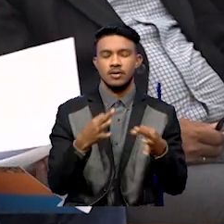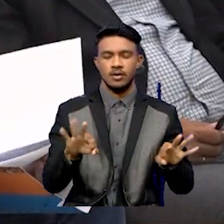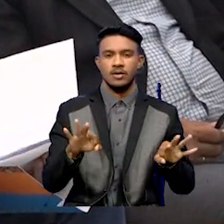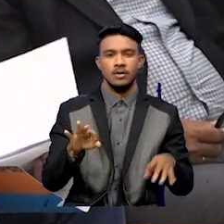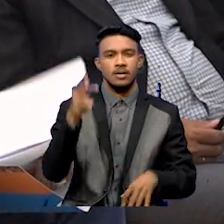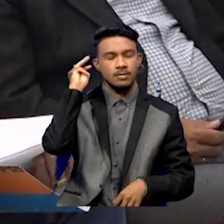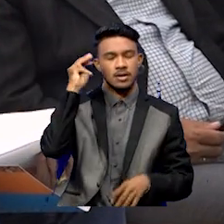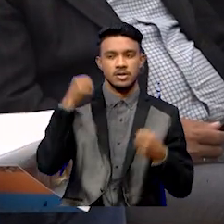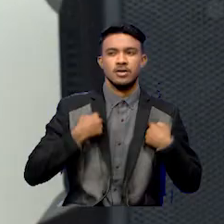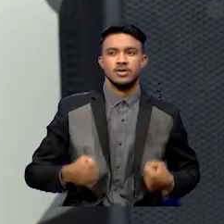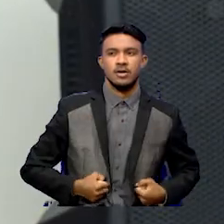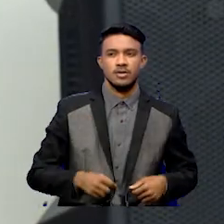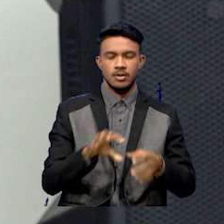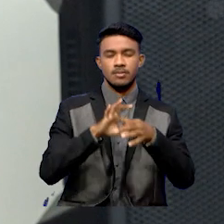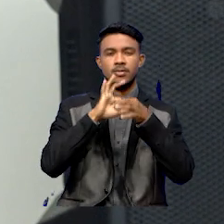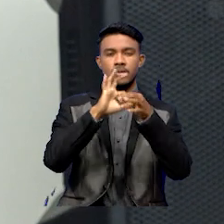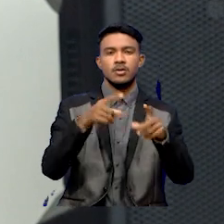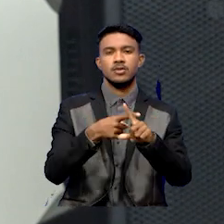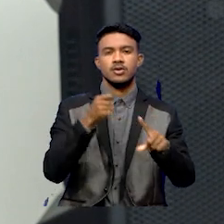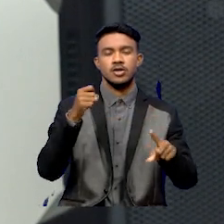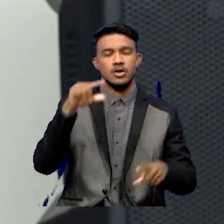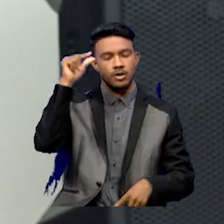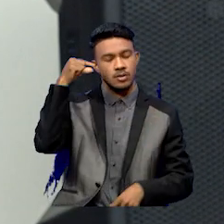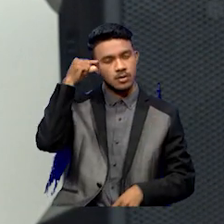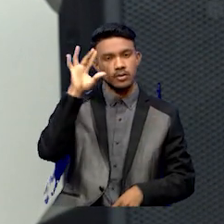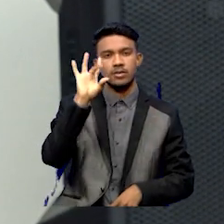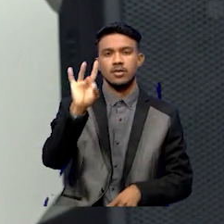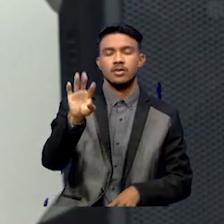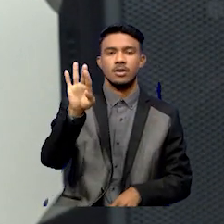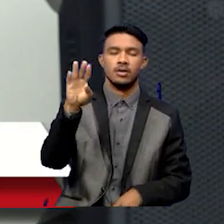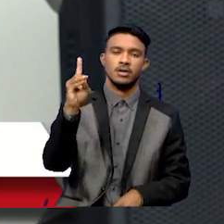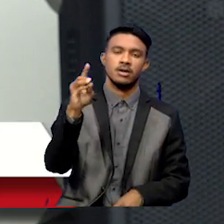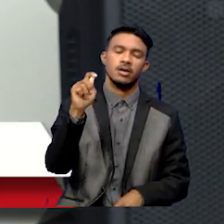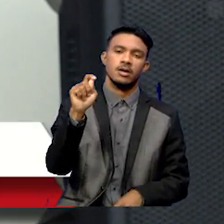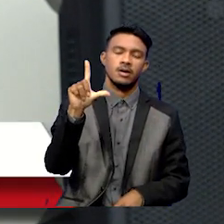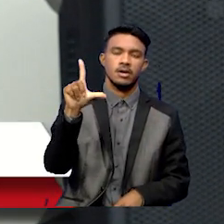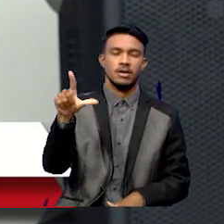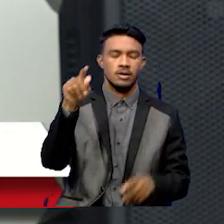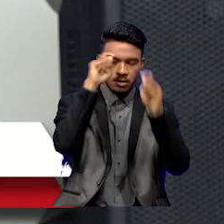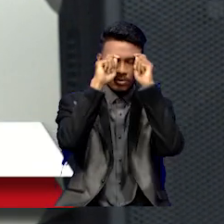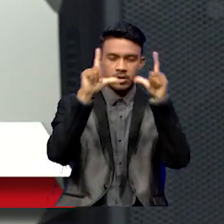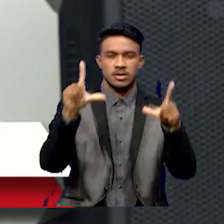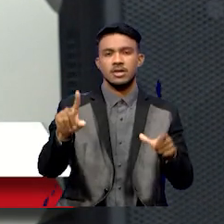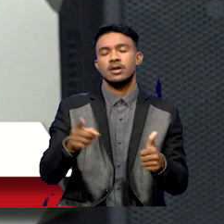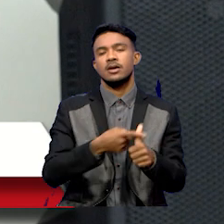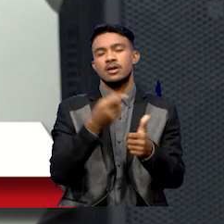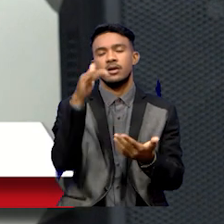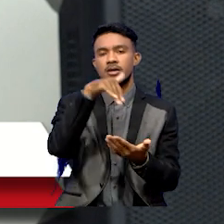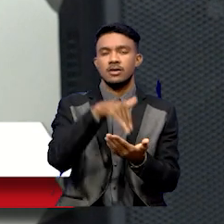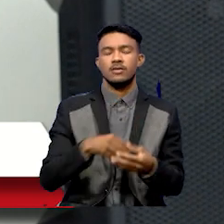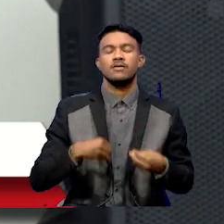Nanara, membro do seu oitavo governo constitucional da República Democrática Timor-Leste, da Lidatam, cara